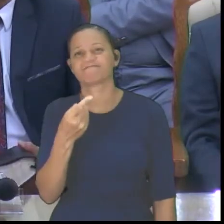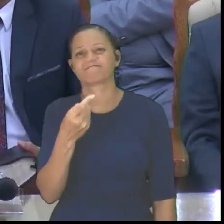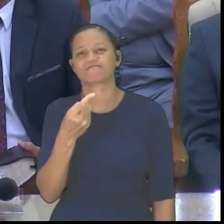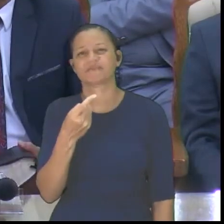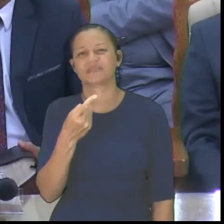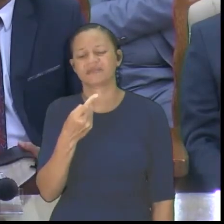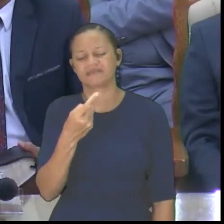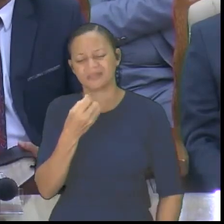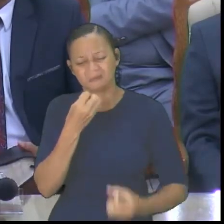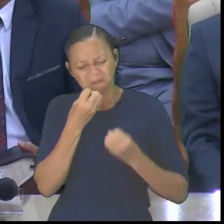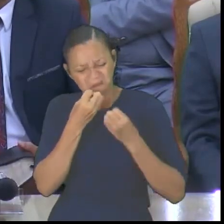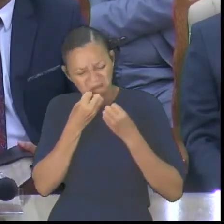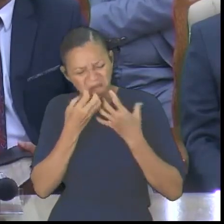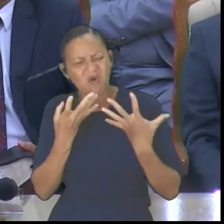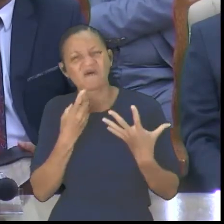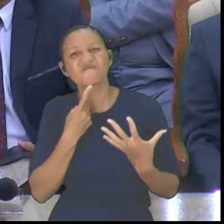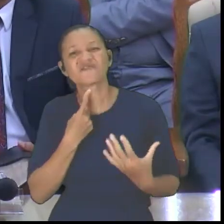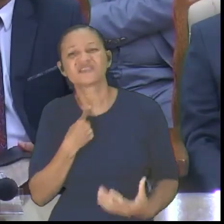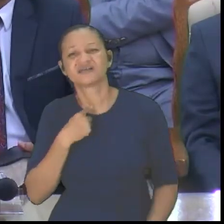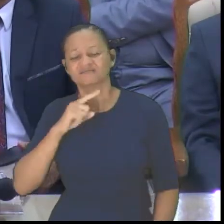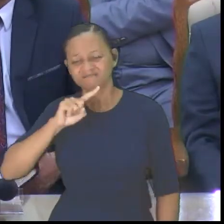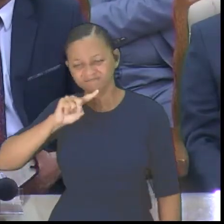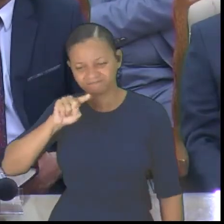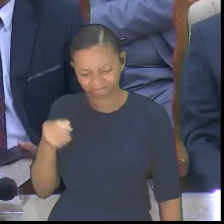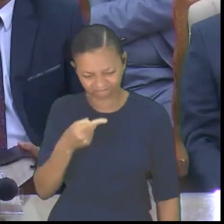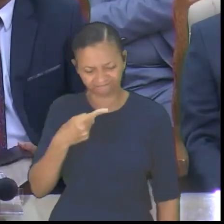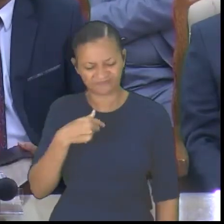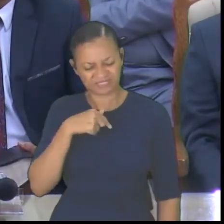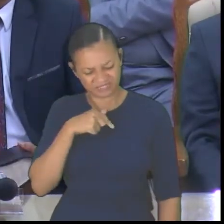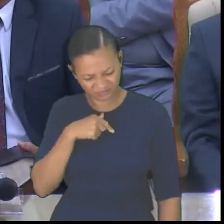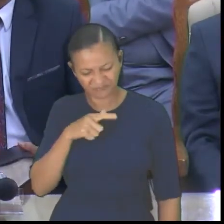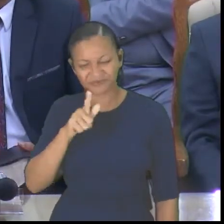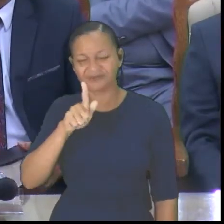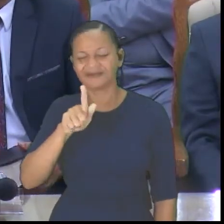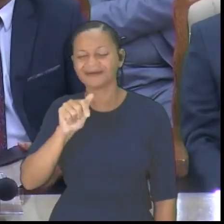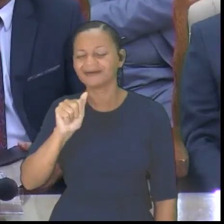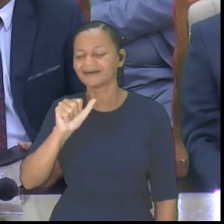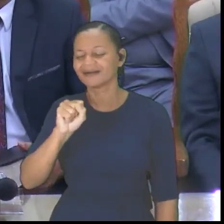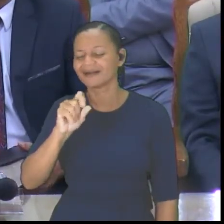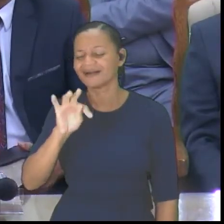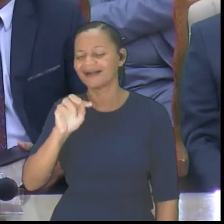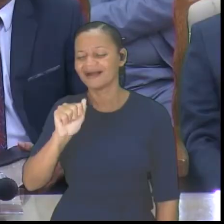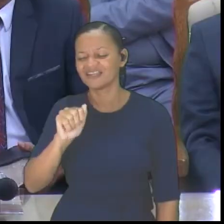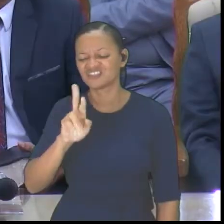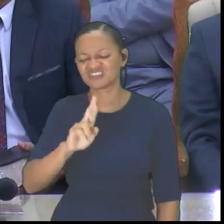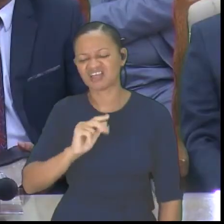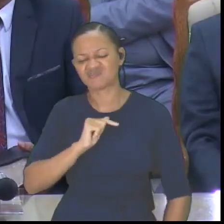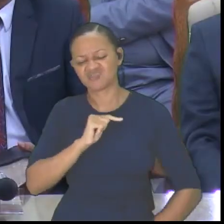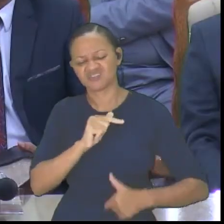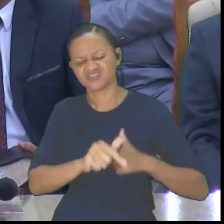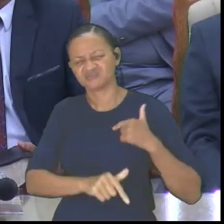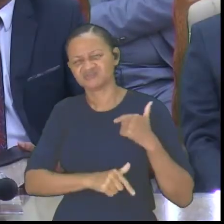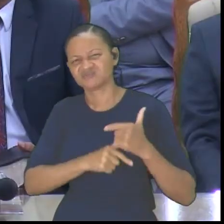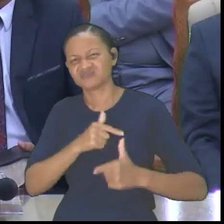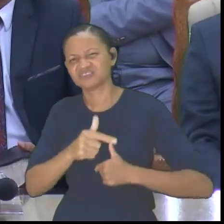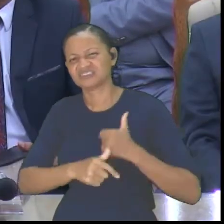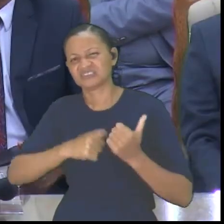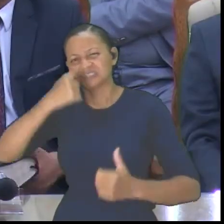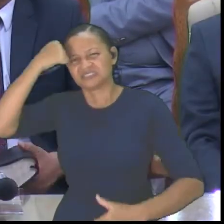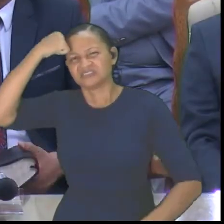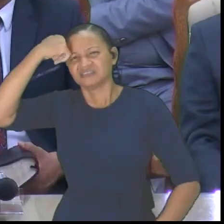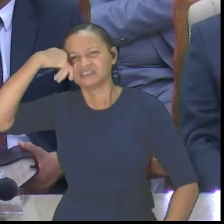boa vontade, vírgula, gastarei e me deixarei gastar pelas vossas almas,